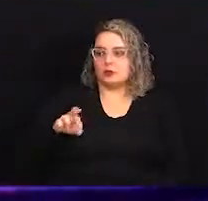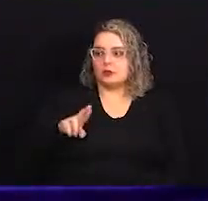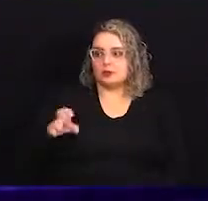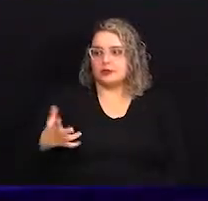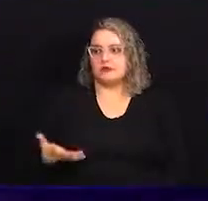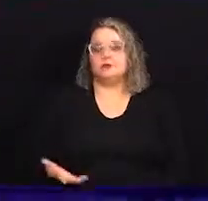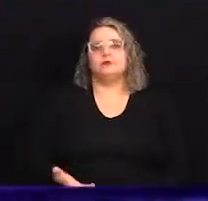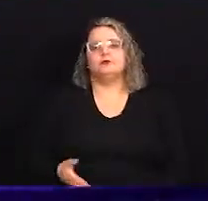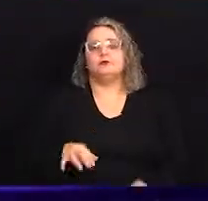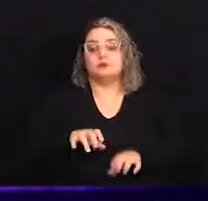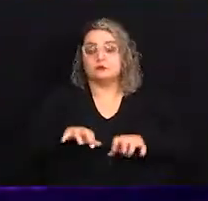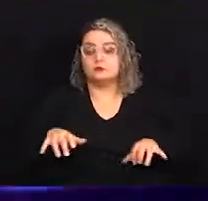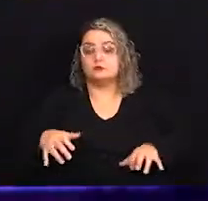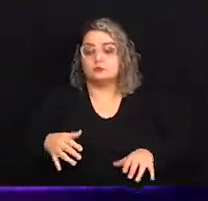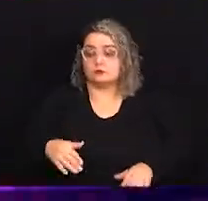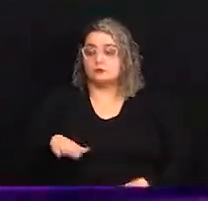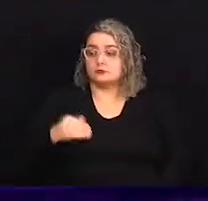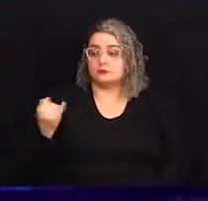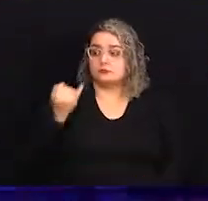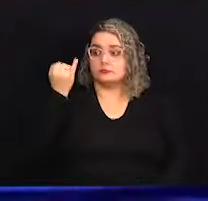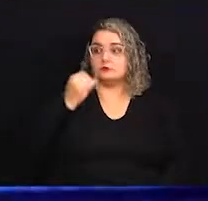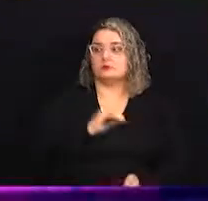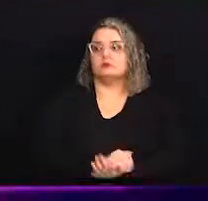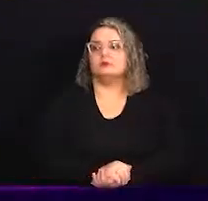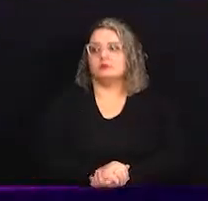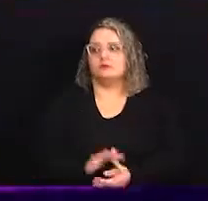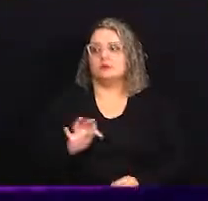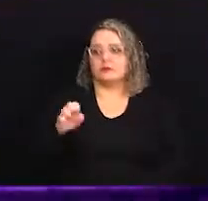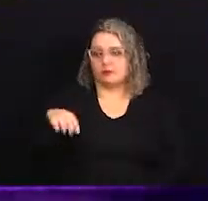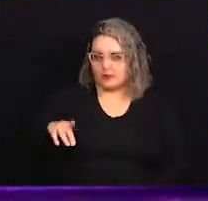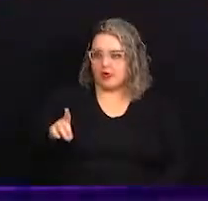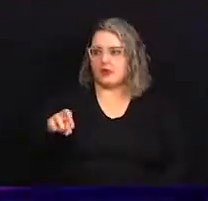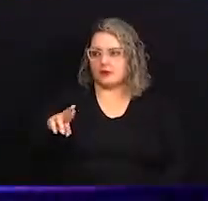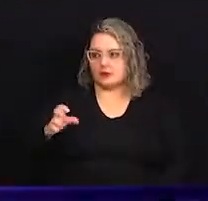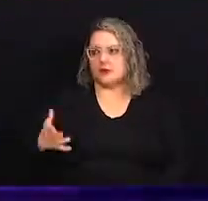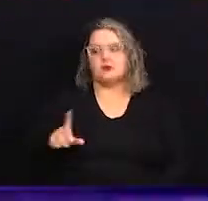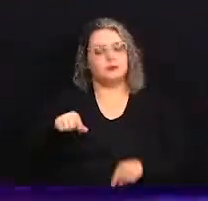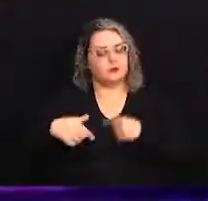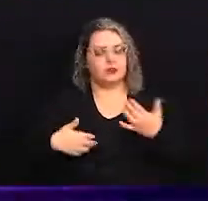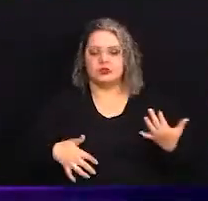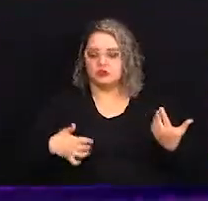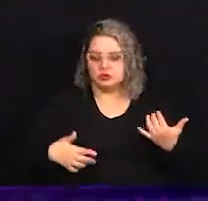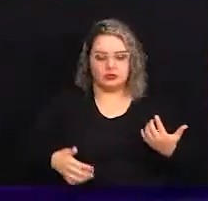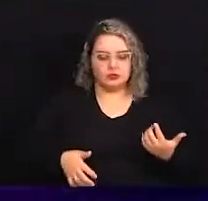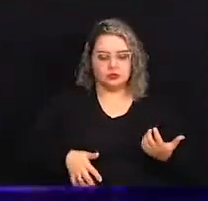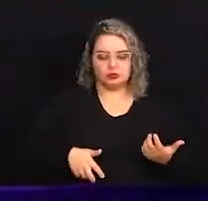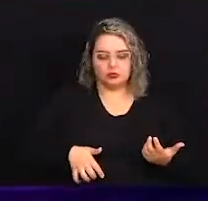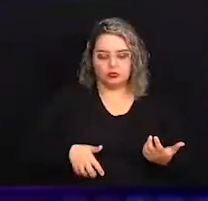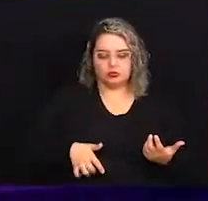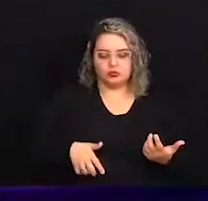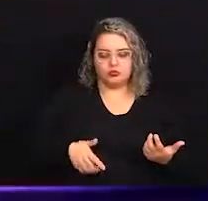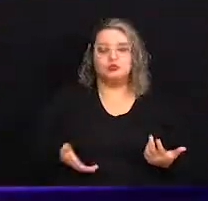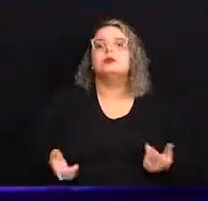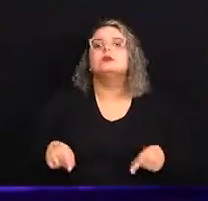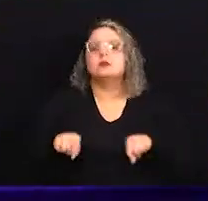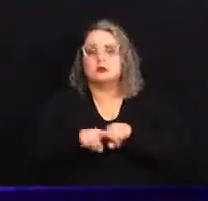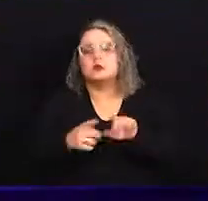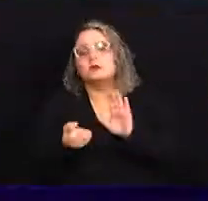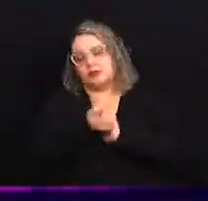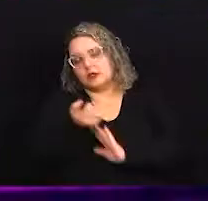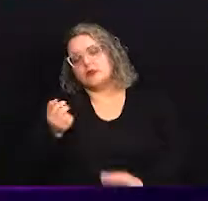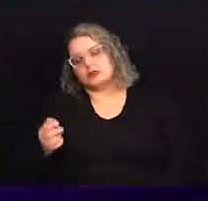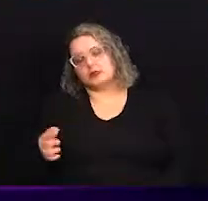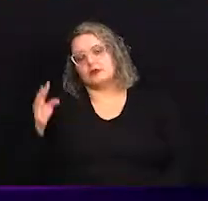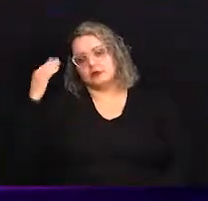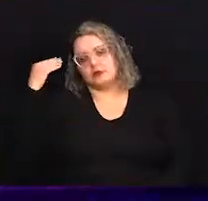das marcas de teclado mais importantes. E tem o Fen, que vem de Fender, né? Que é uma das outras marcas de guitarra, de baixo, etc. Também é uma marca